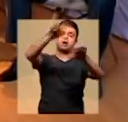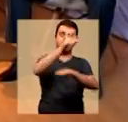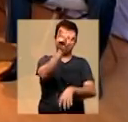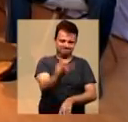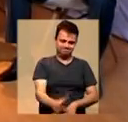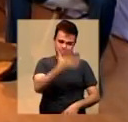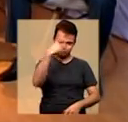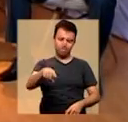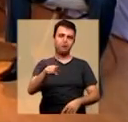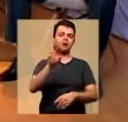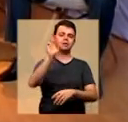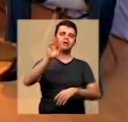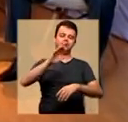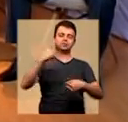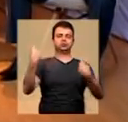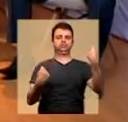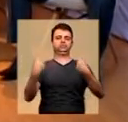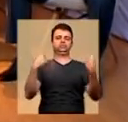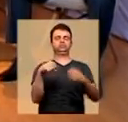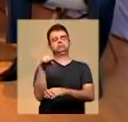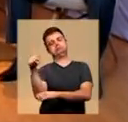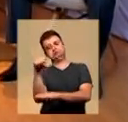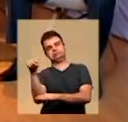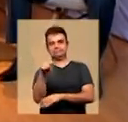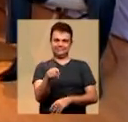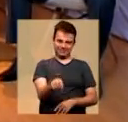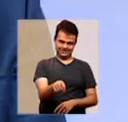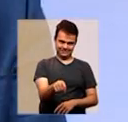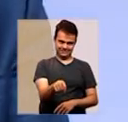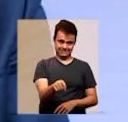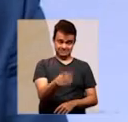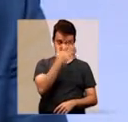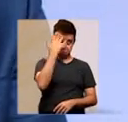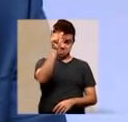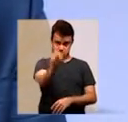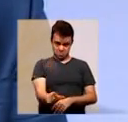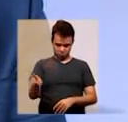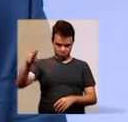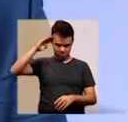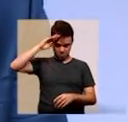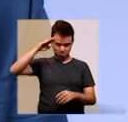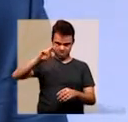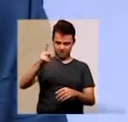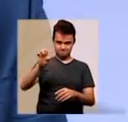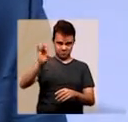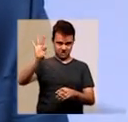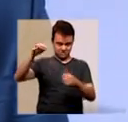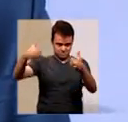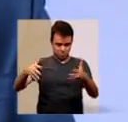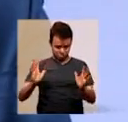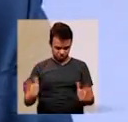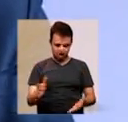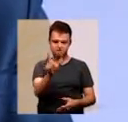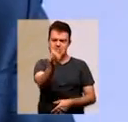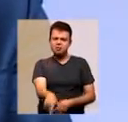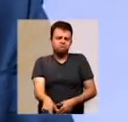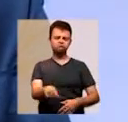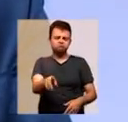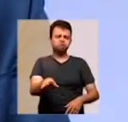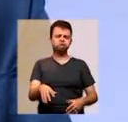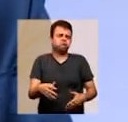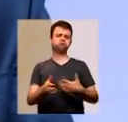motorista, evidentemente, o pedestre. O motorista, o que a gente percebe, como o Cabo disse, ele dirige o veículo